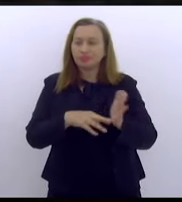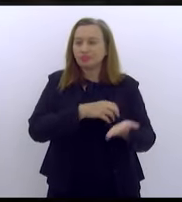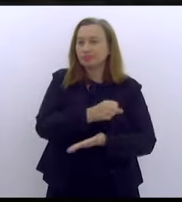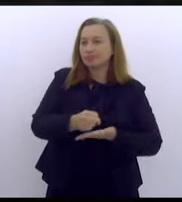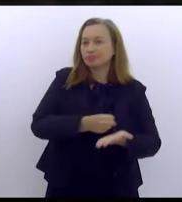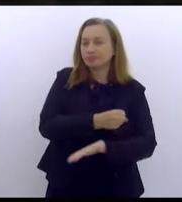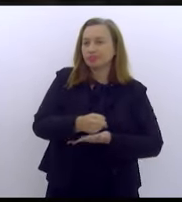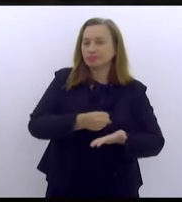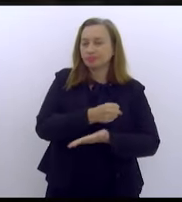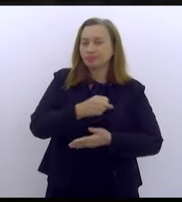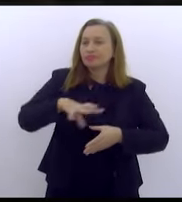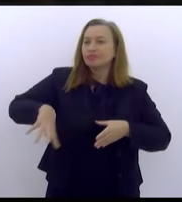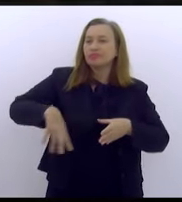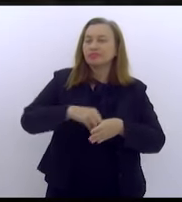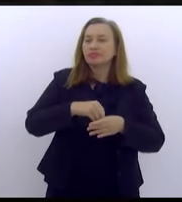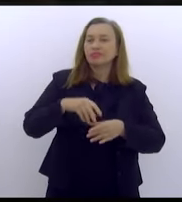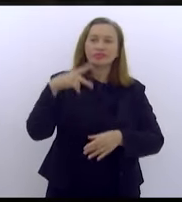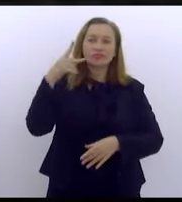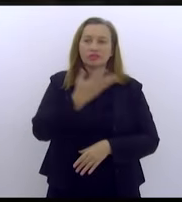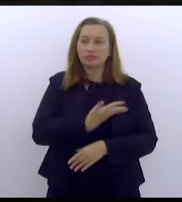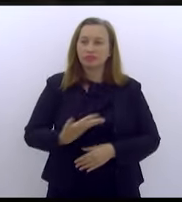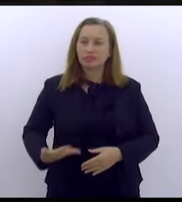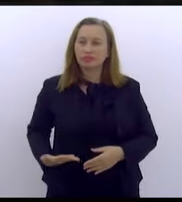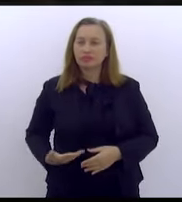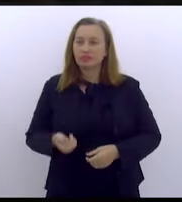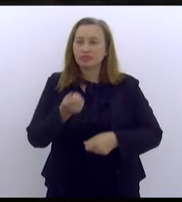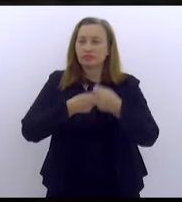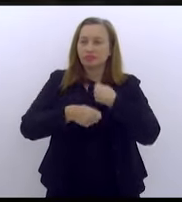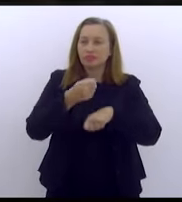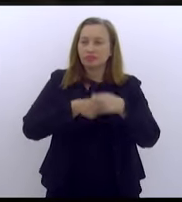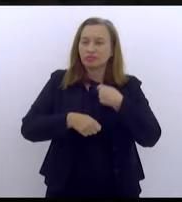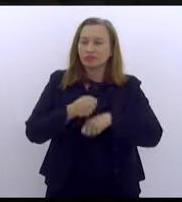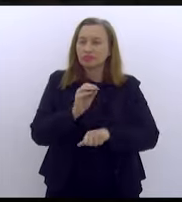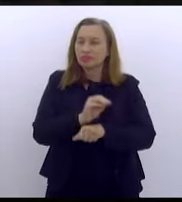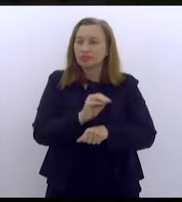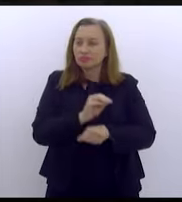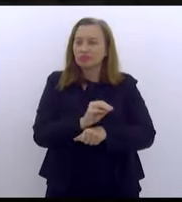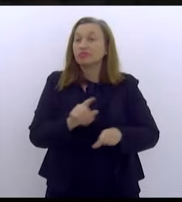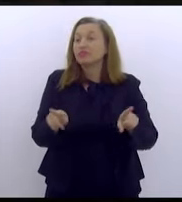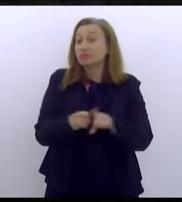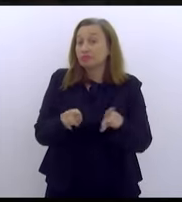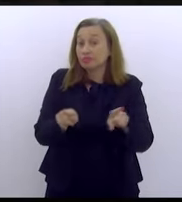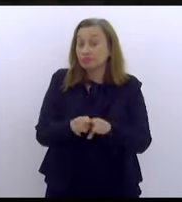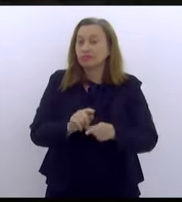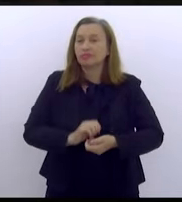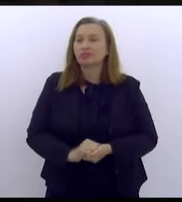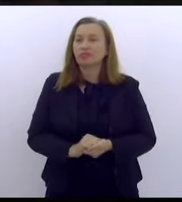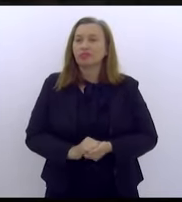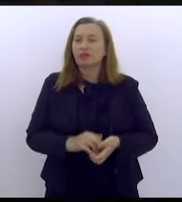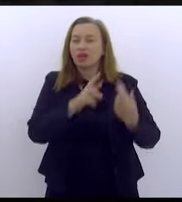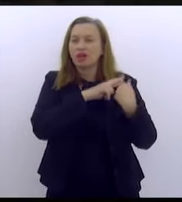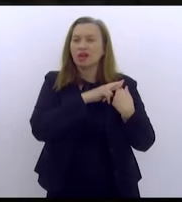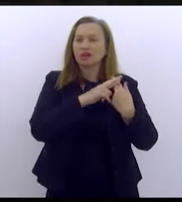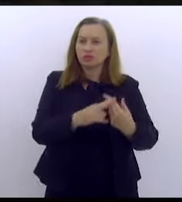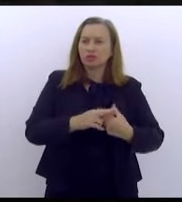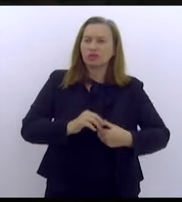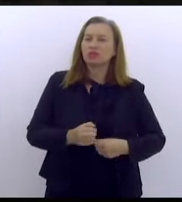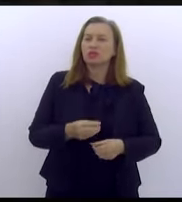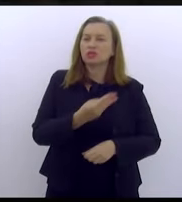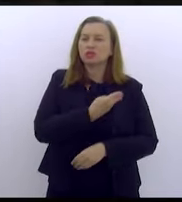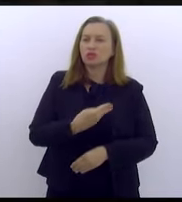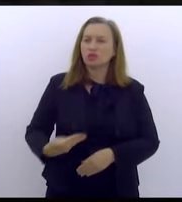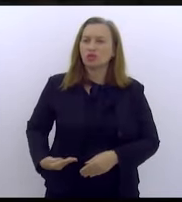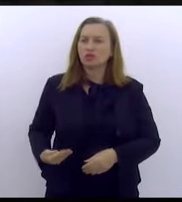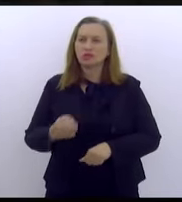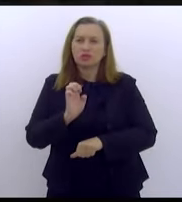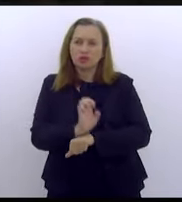princípios para a implementação de políticas públicas sobre a economia do cuidado. E traz também a responsabilidade do governo do